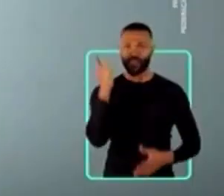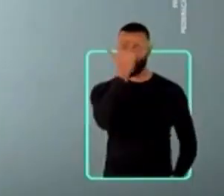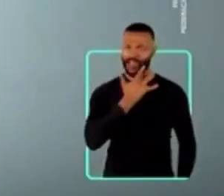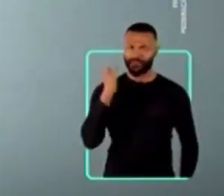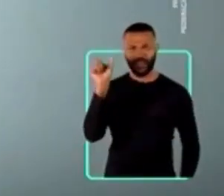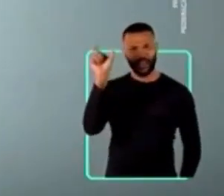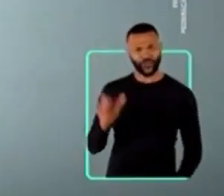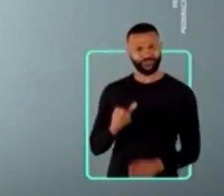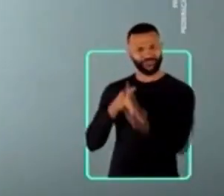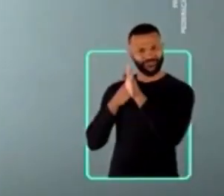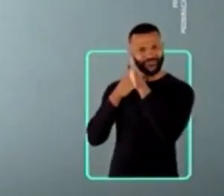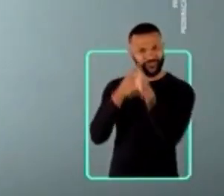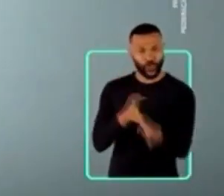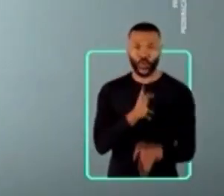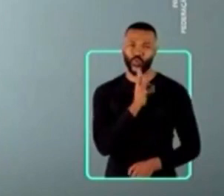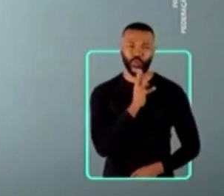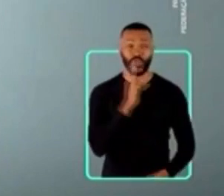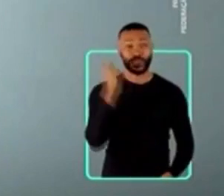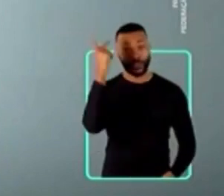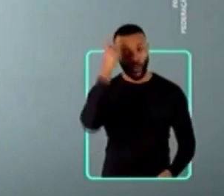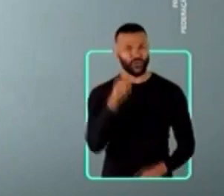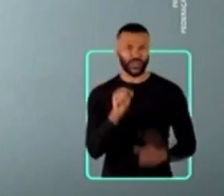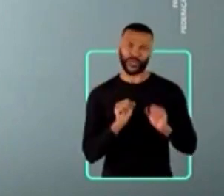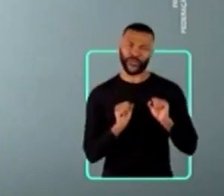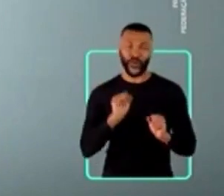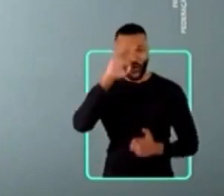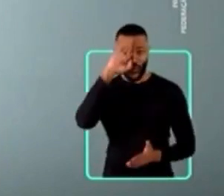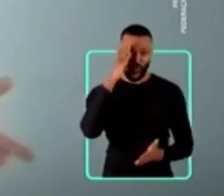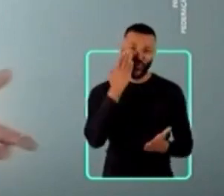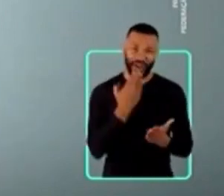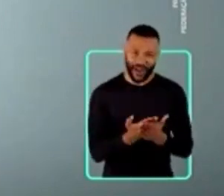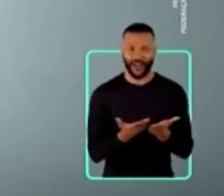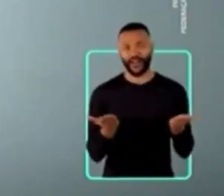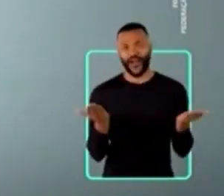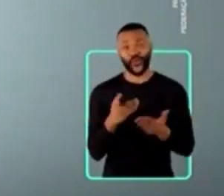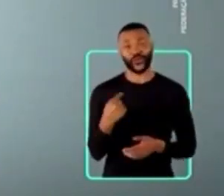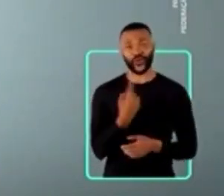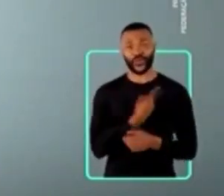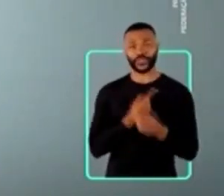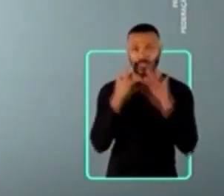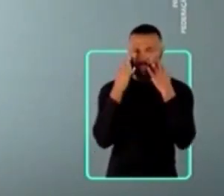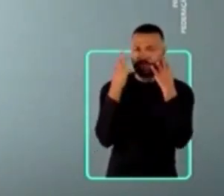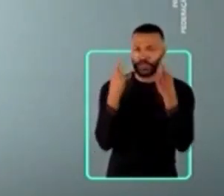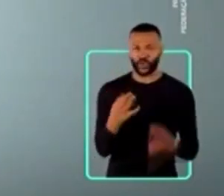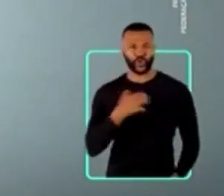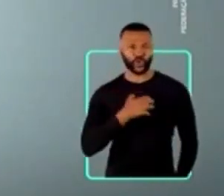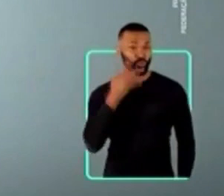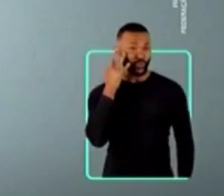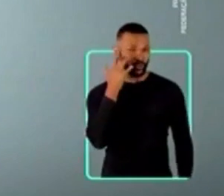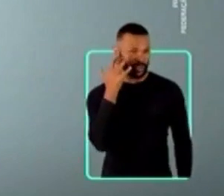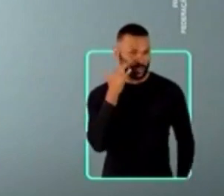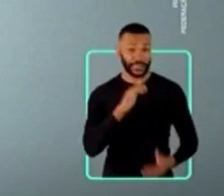Haddad é um homem de palavra. Conhece São Paulo, você pode confiar. Agora vamos ver como se comporta o